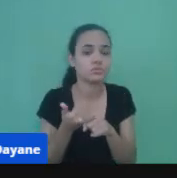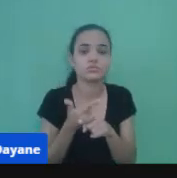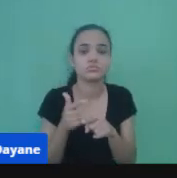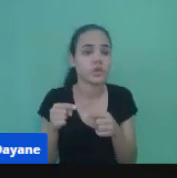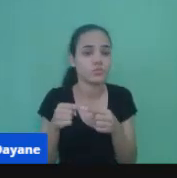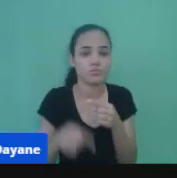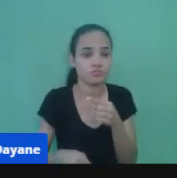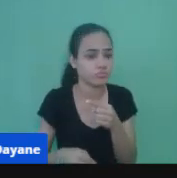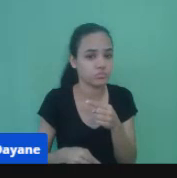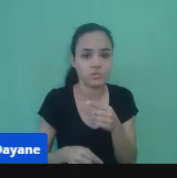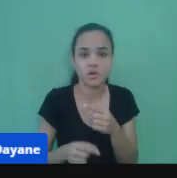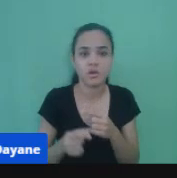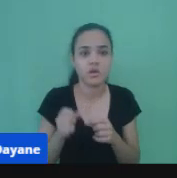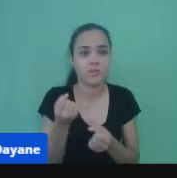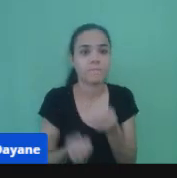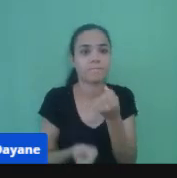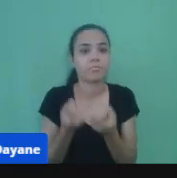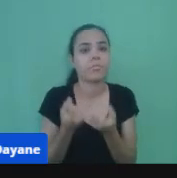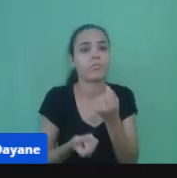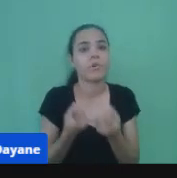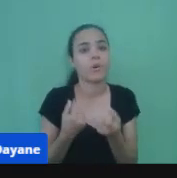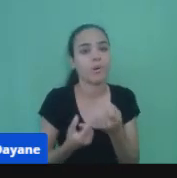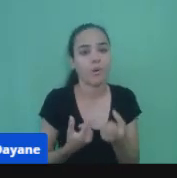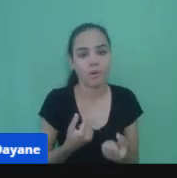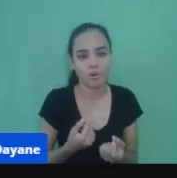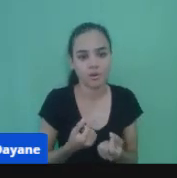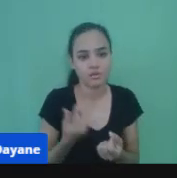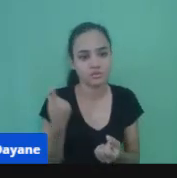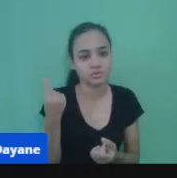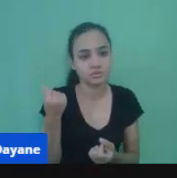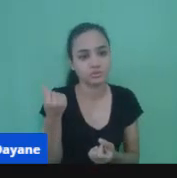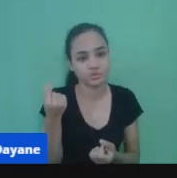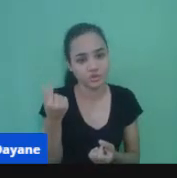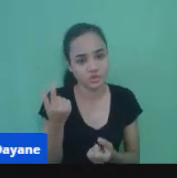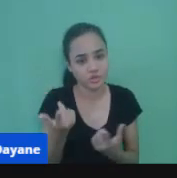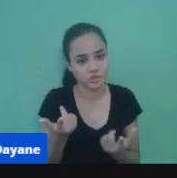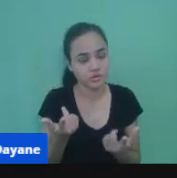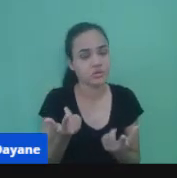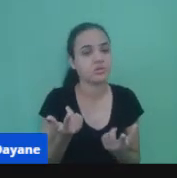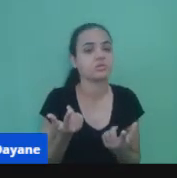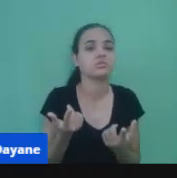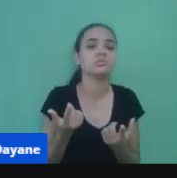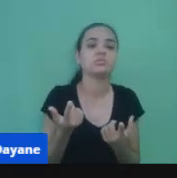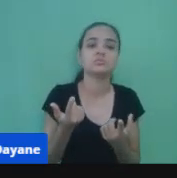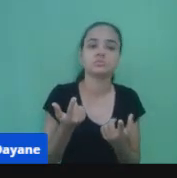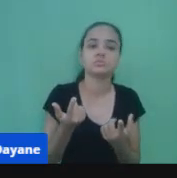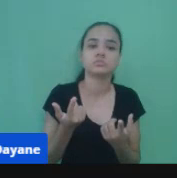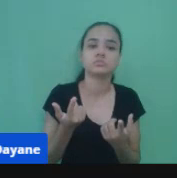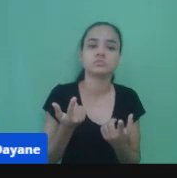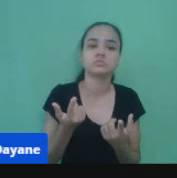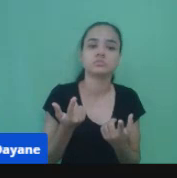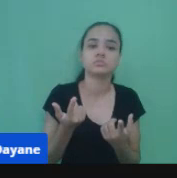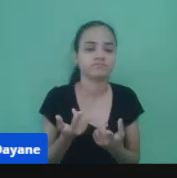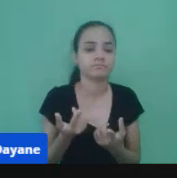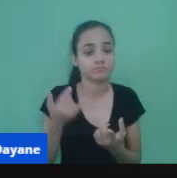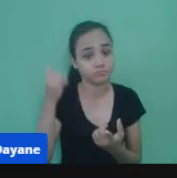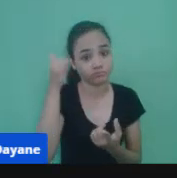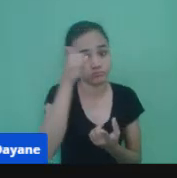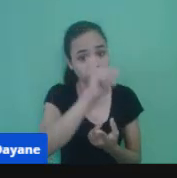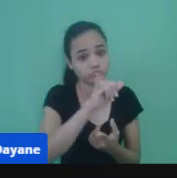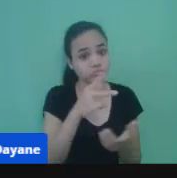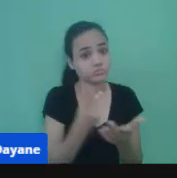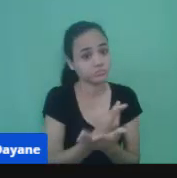uma coisinha ou outra, porque você pode ser mal interpretado. Lembra que eu falei? Cabe interpretações. Então, não cobra nada, exibe o